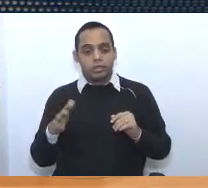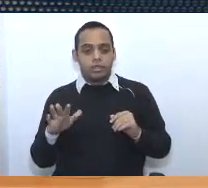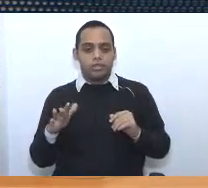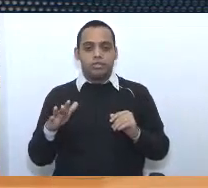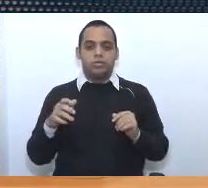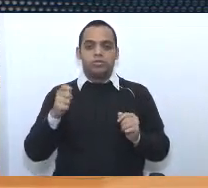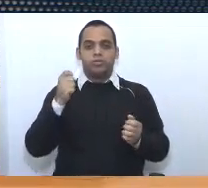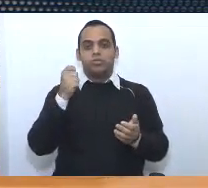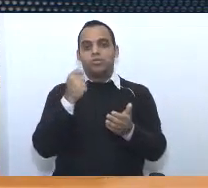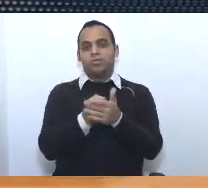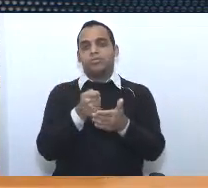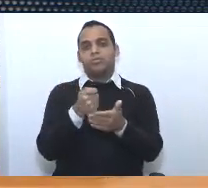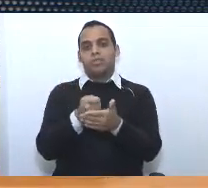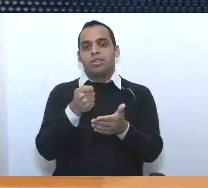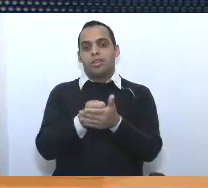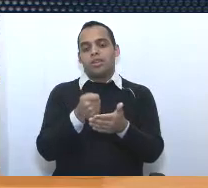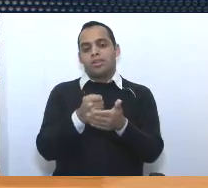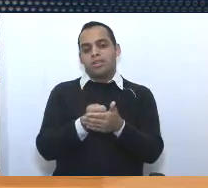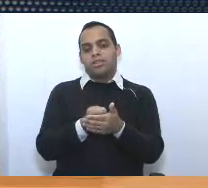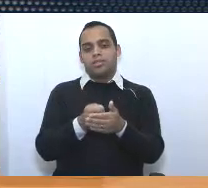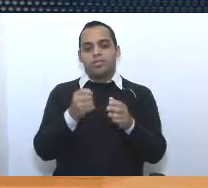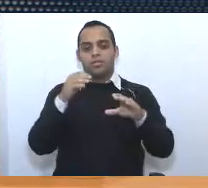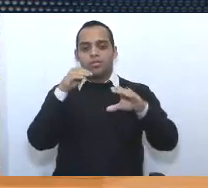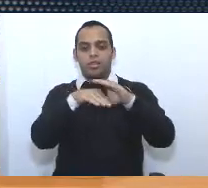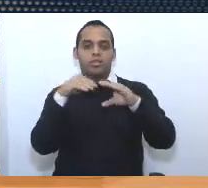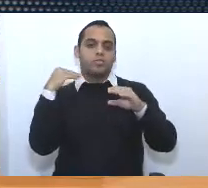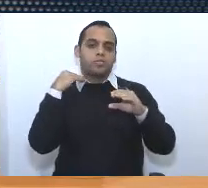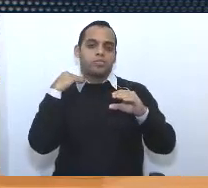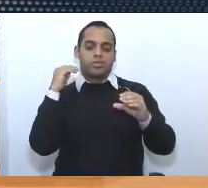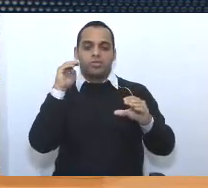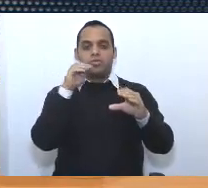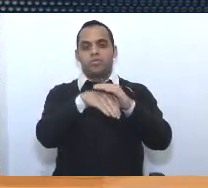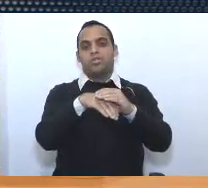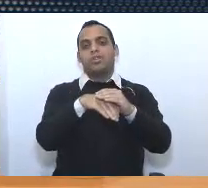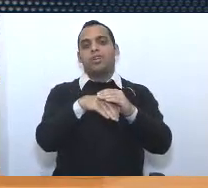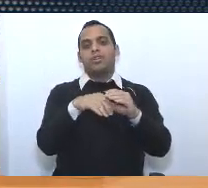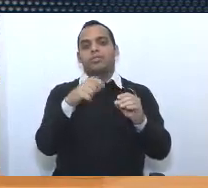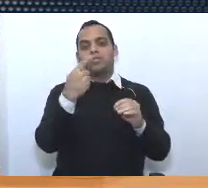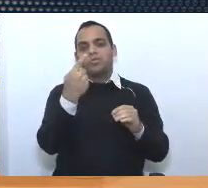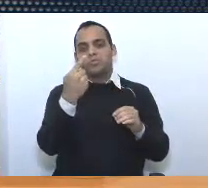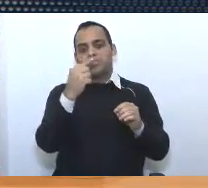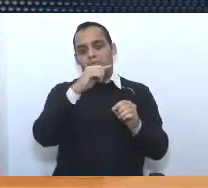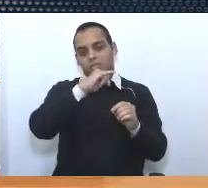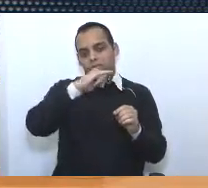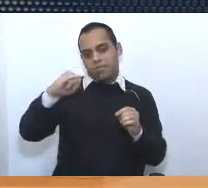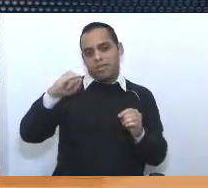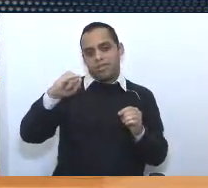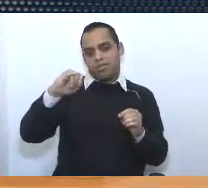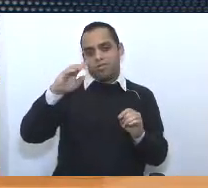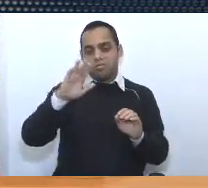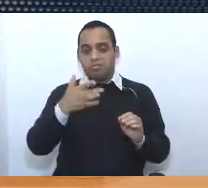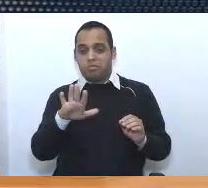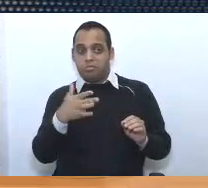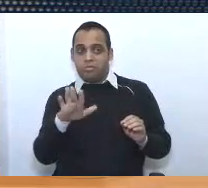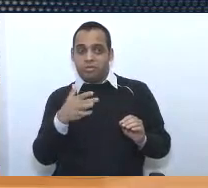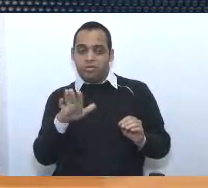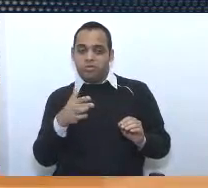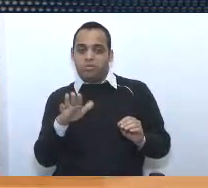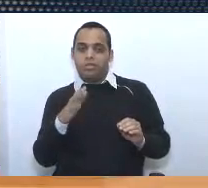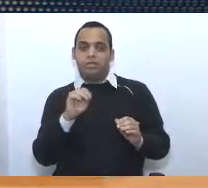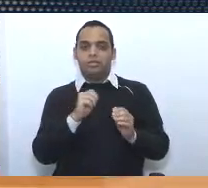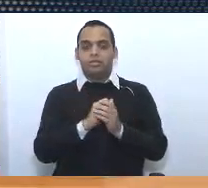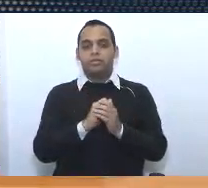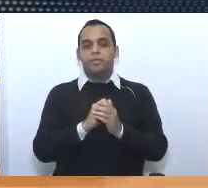o depósito mensal de 1,5%. Aí, eles continuam, o Tribunal de Justiça,